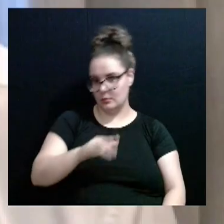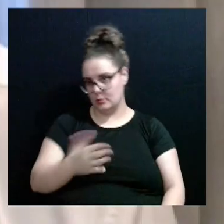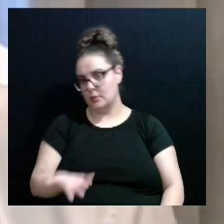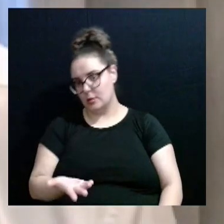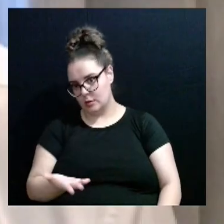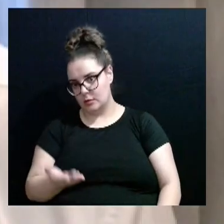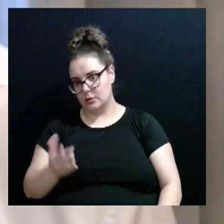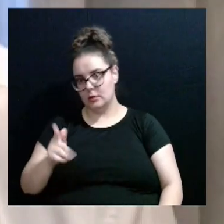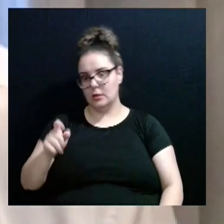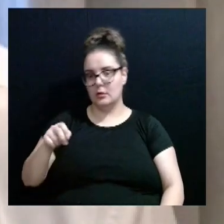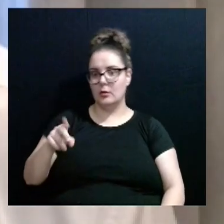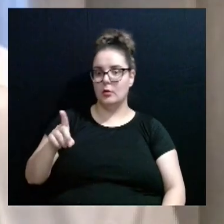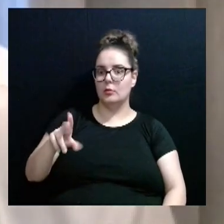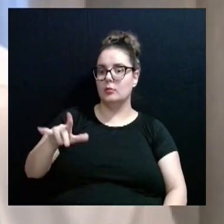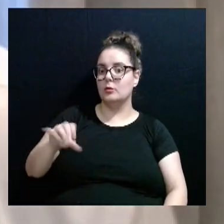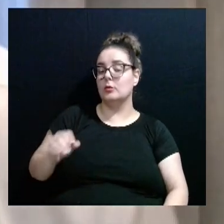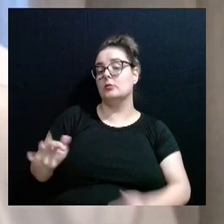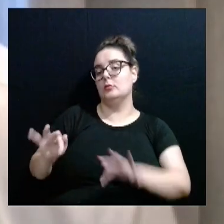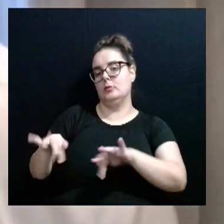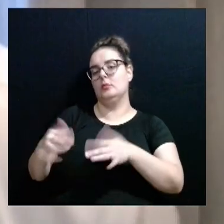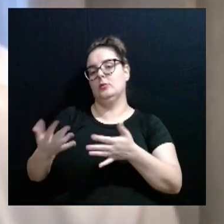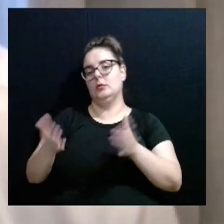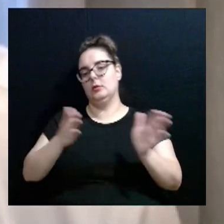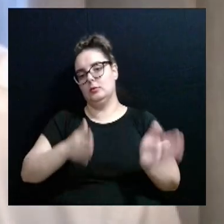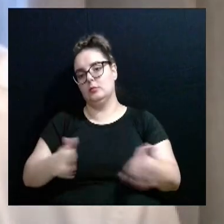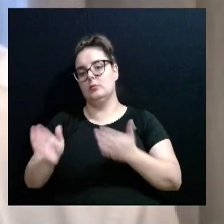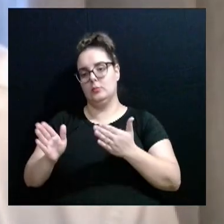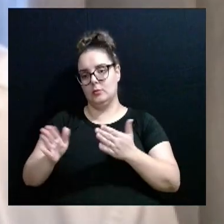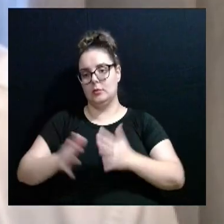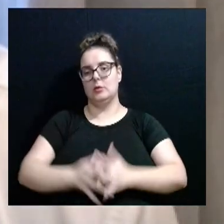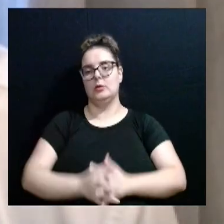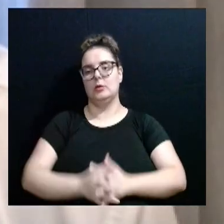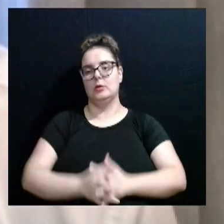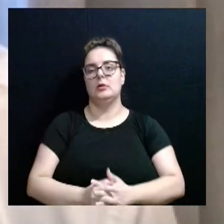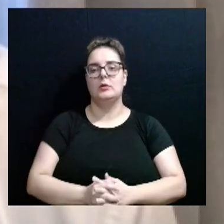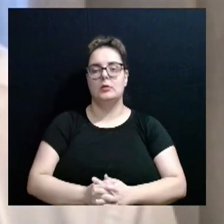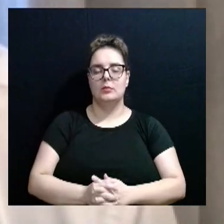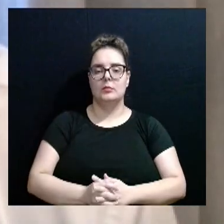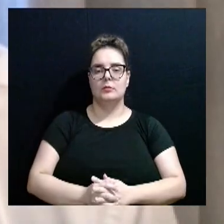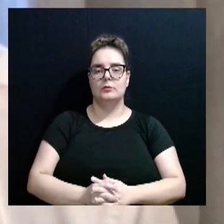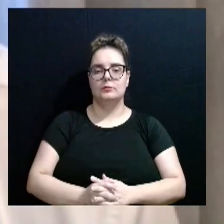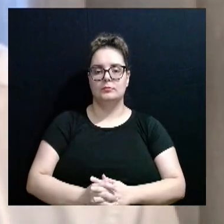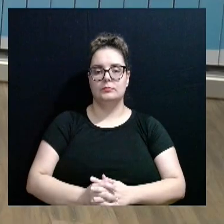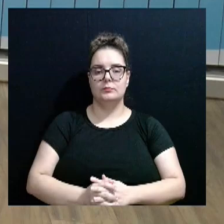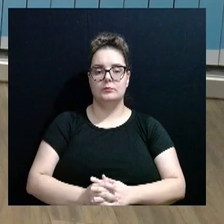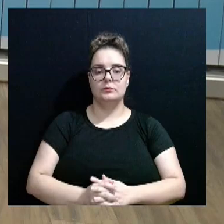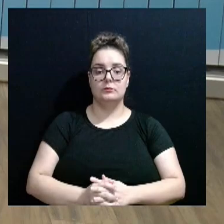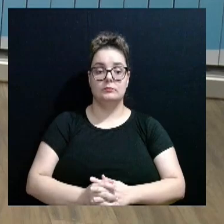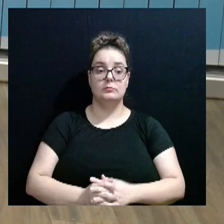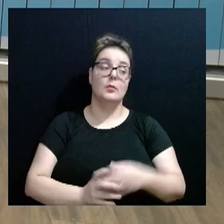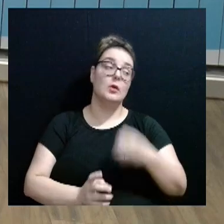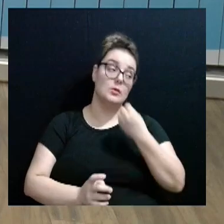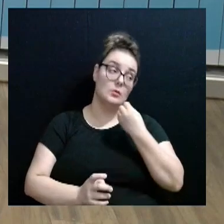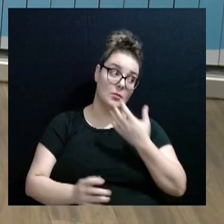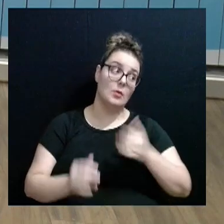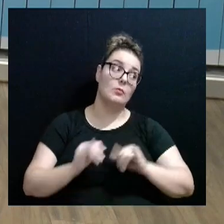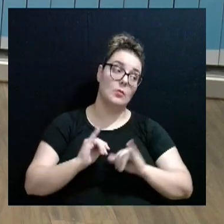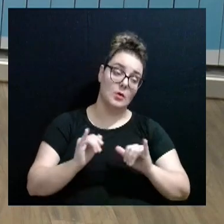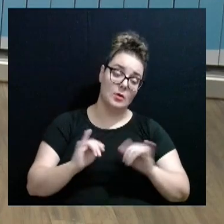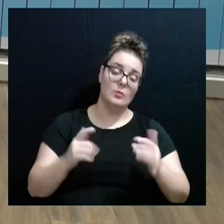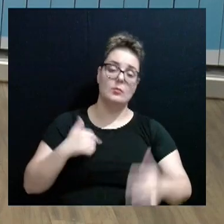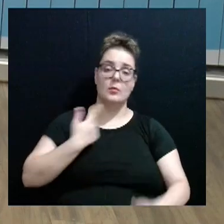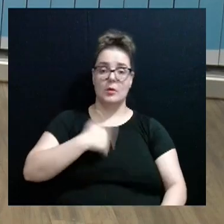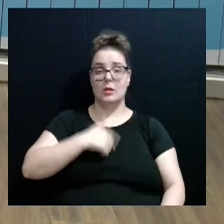lá no final do processo inteiro. Essa é uma boa notícia, então, para nós